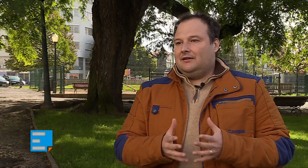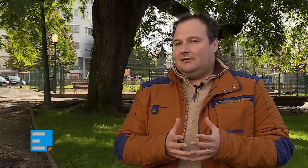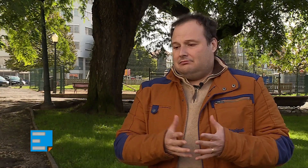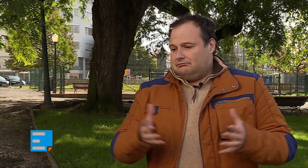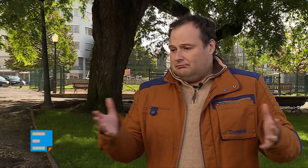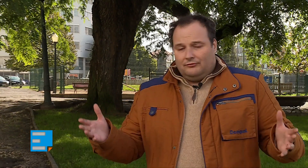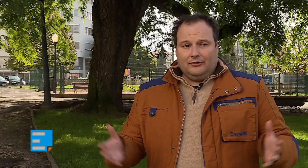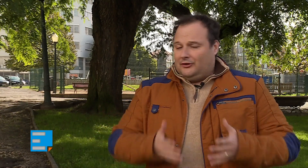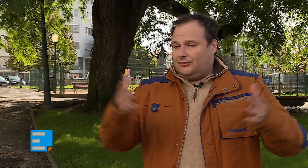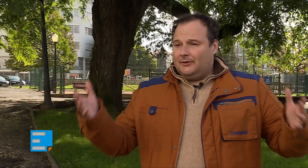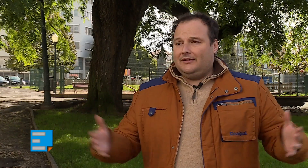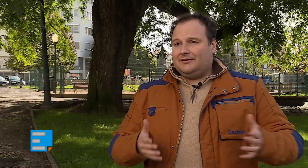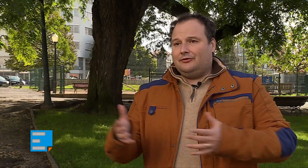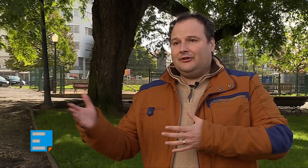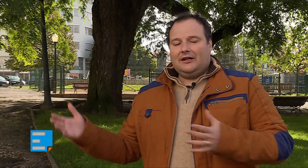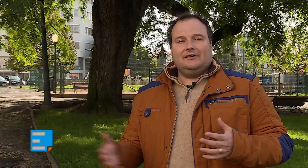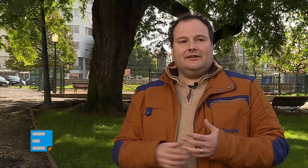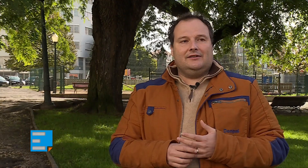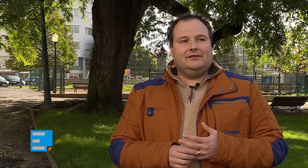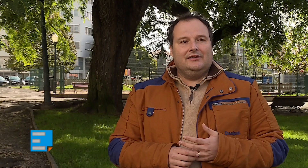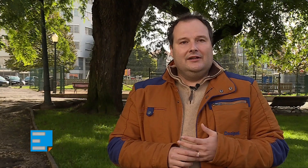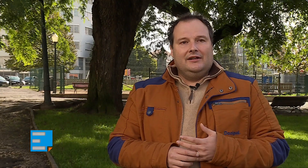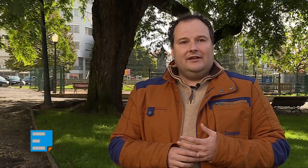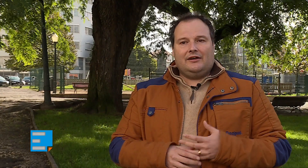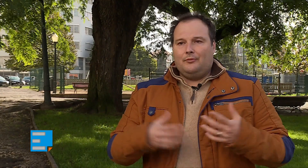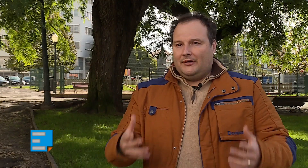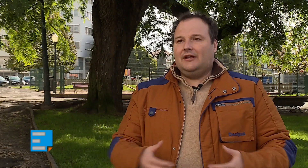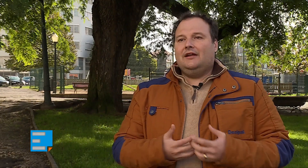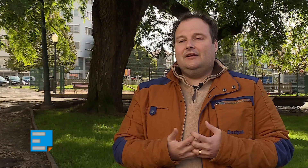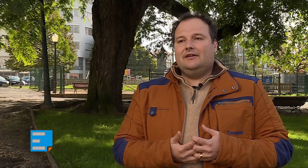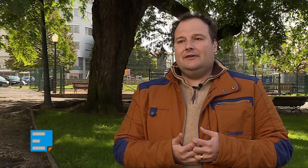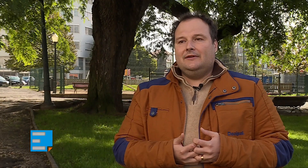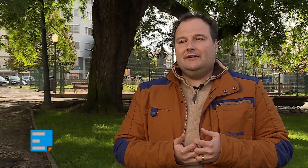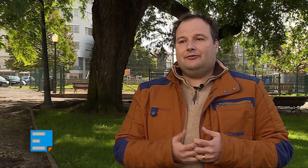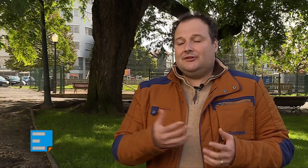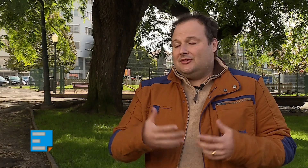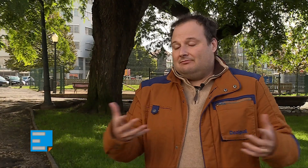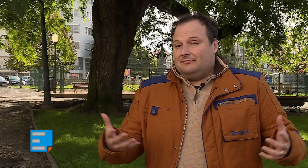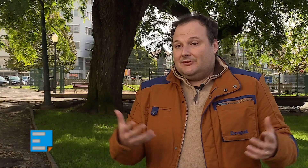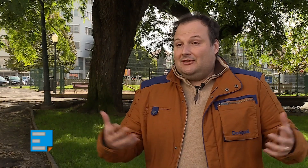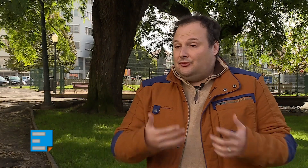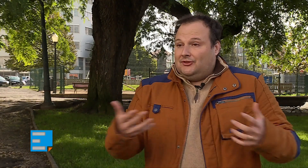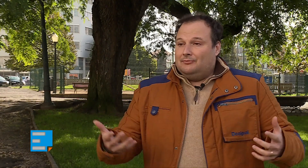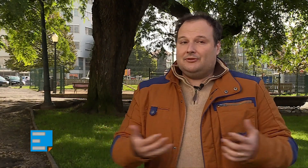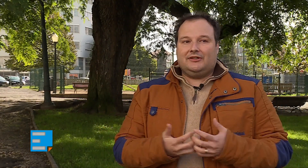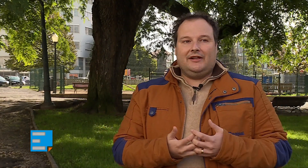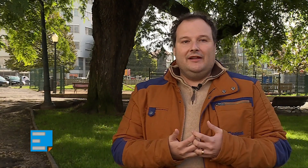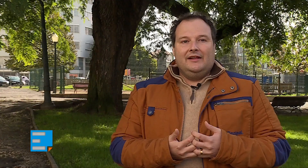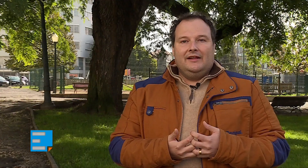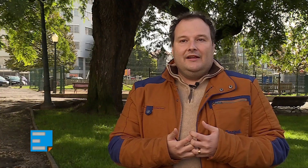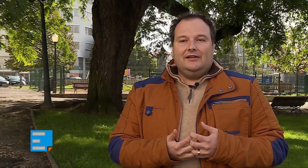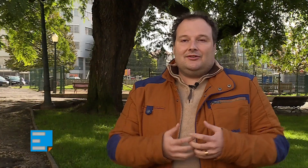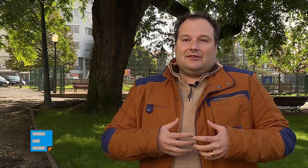ela vivesse bem até ao final e acompanhei isso foi simples,